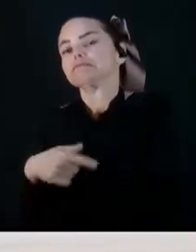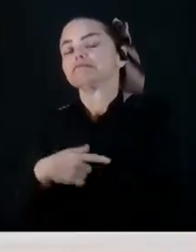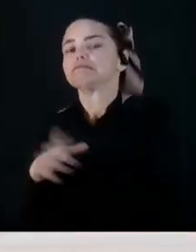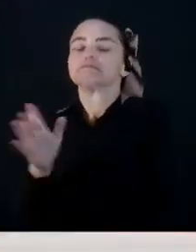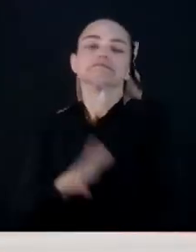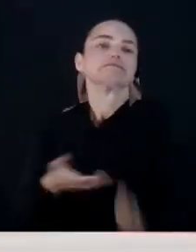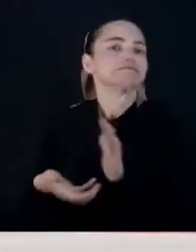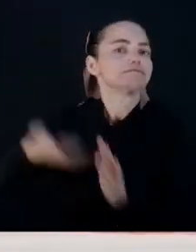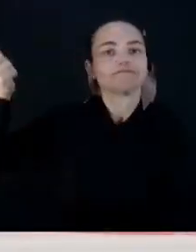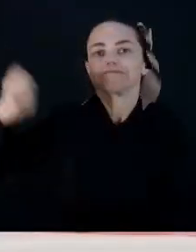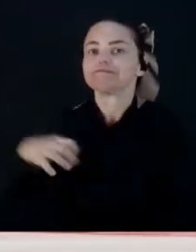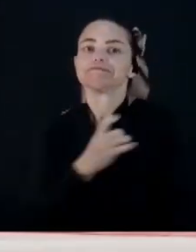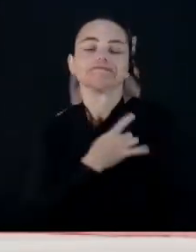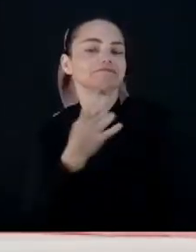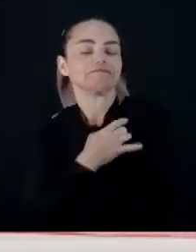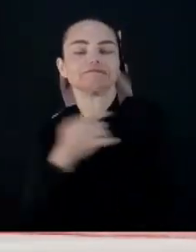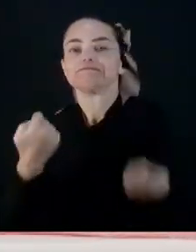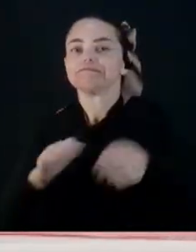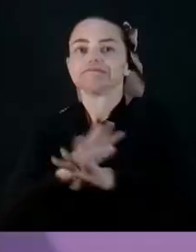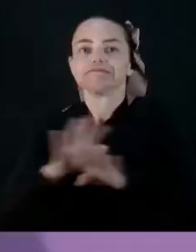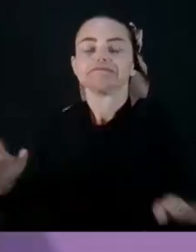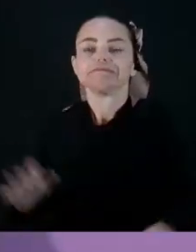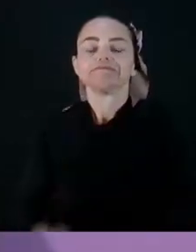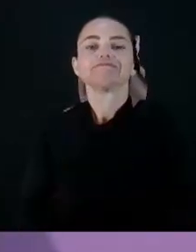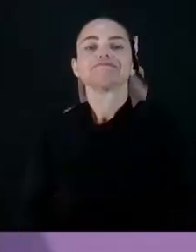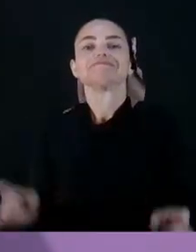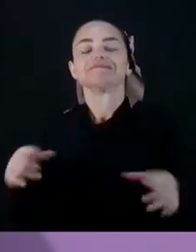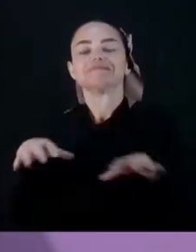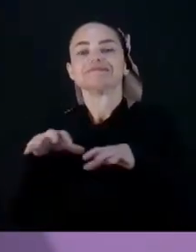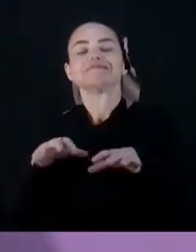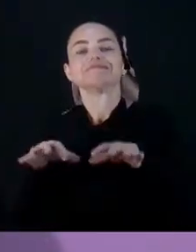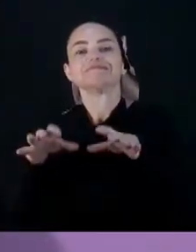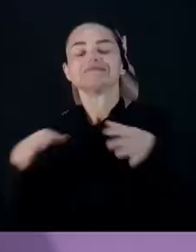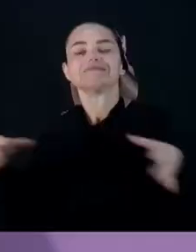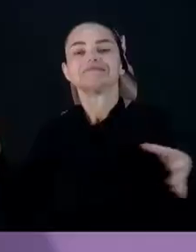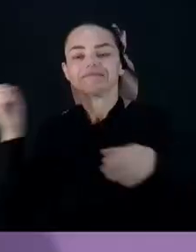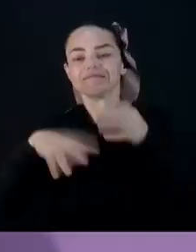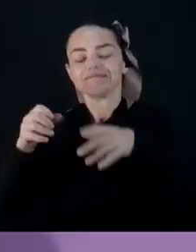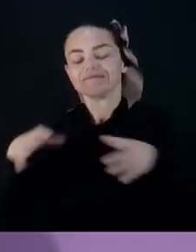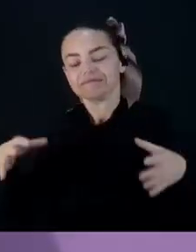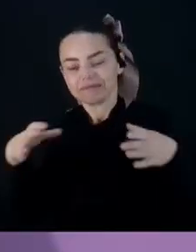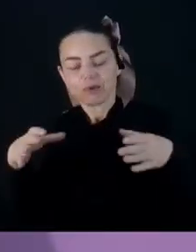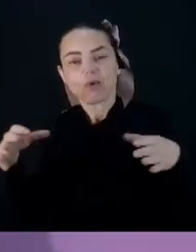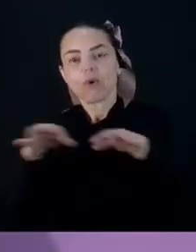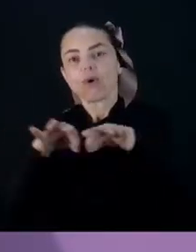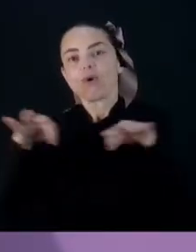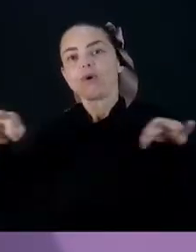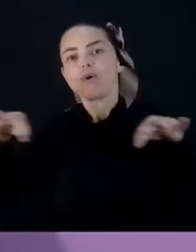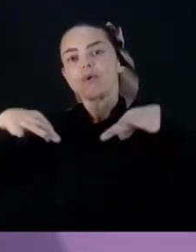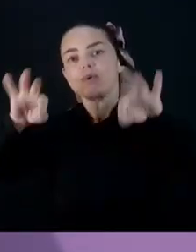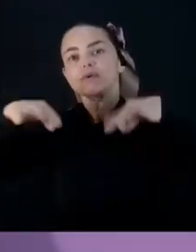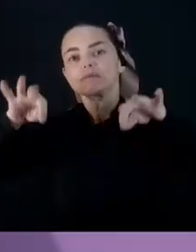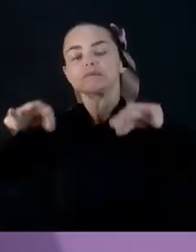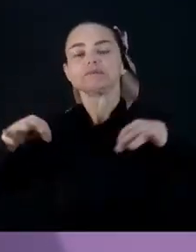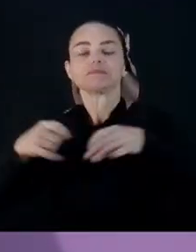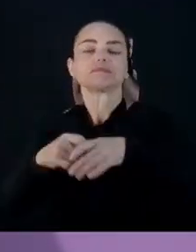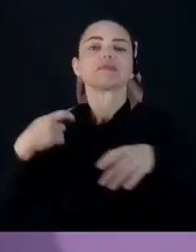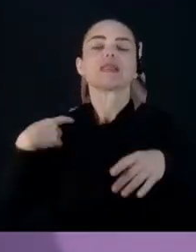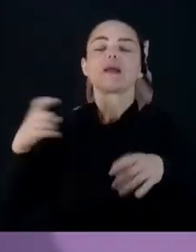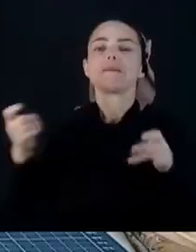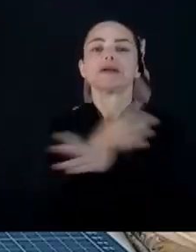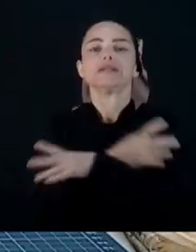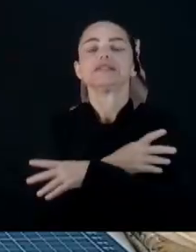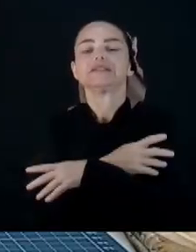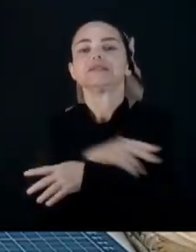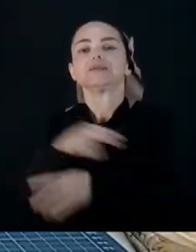pra ter medo. E o saquinho, depois que ele fica pronto, você vai ver que realmente ele dá pra muitas utilidades, né? E é a costura básica, só